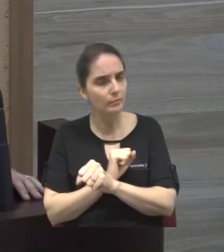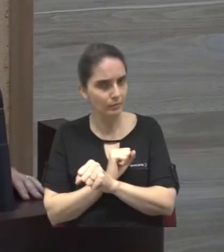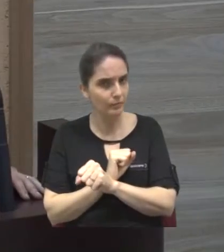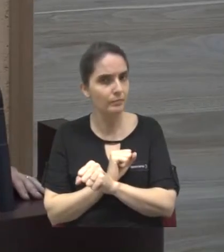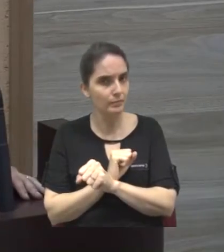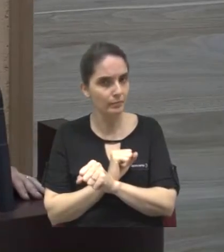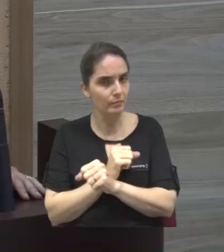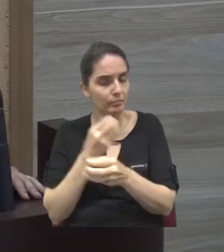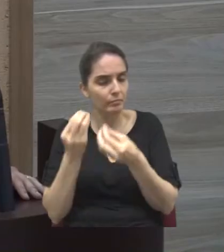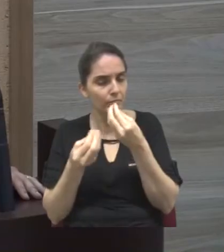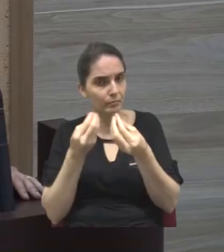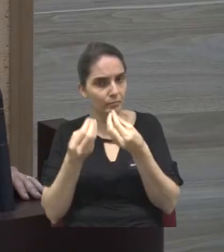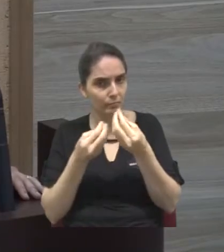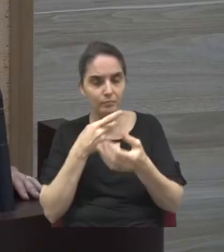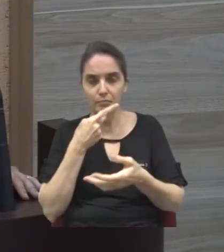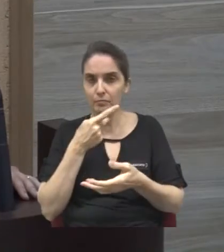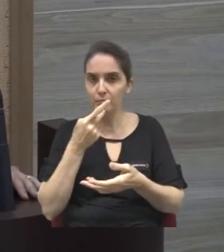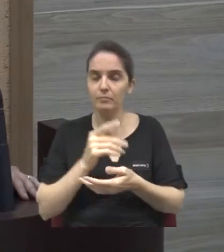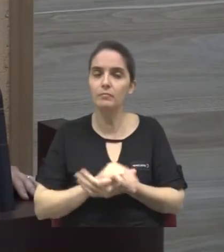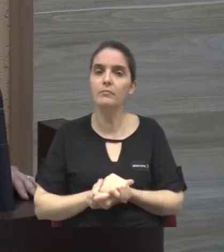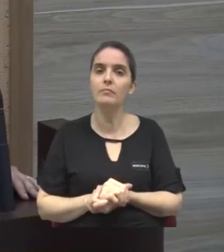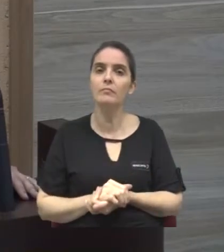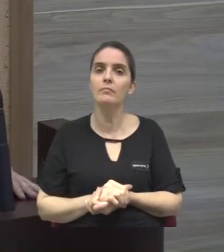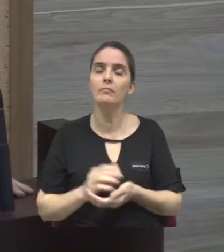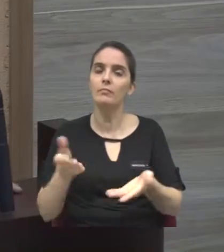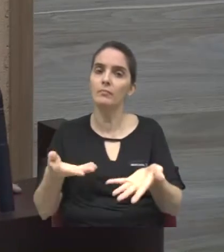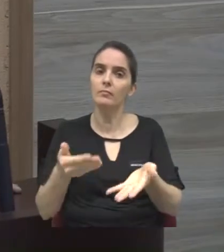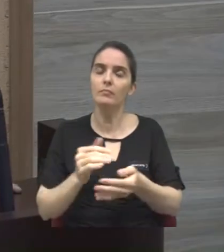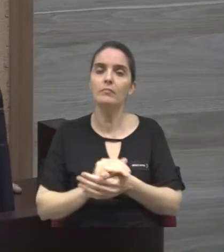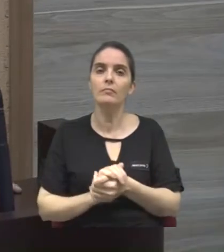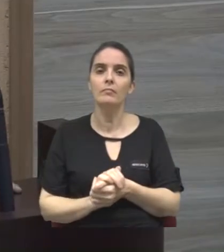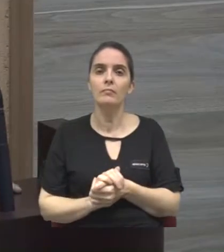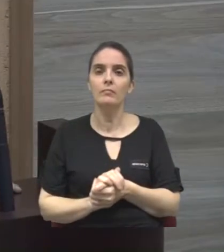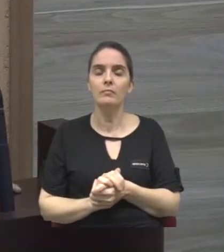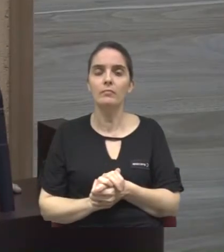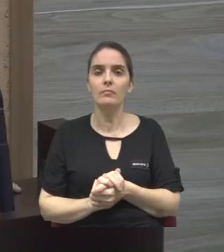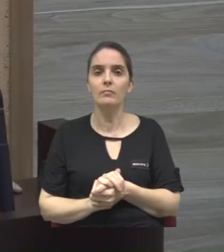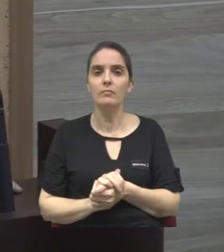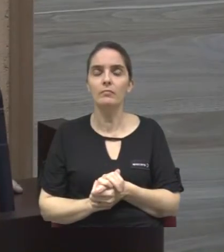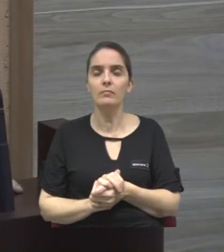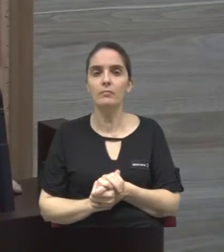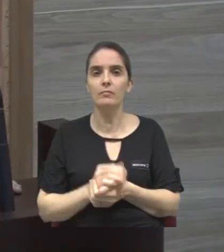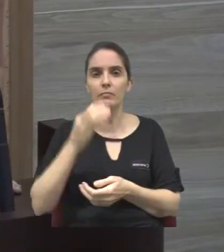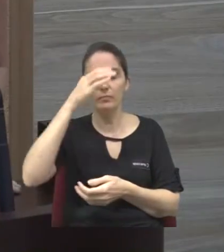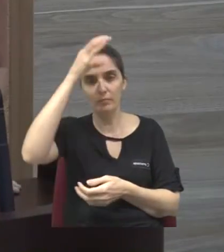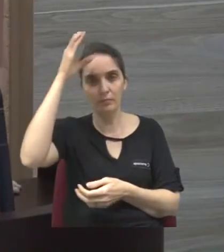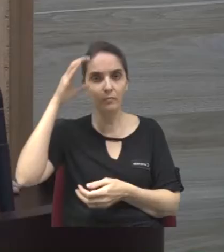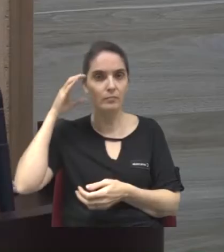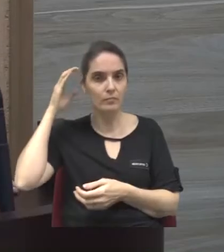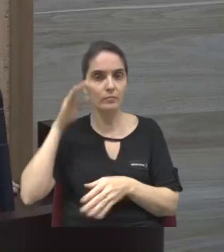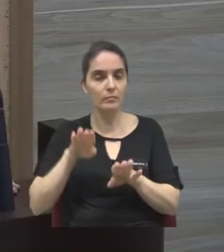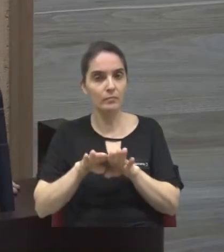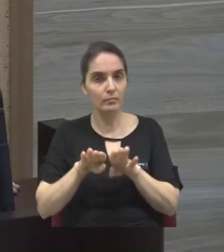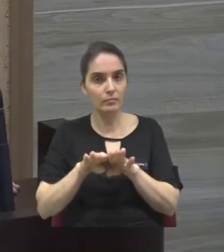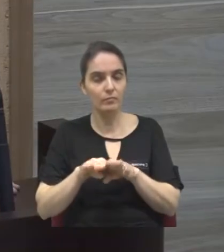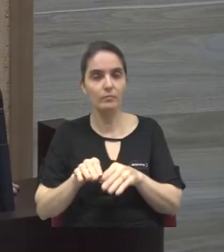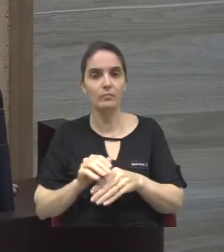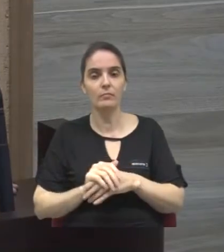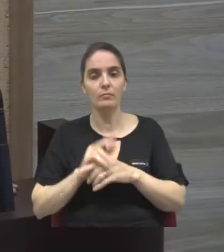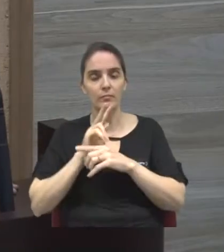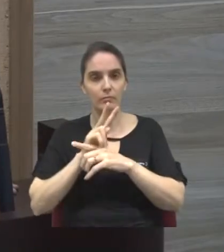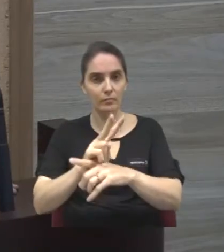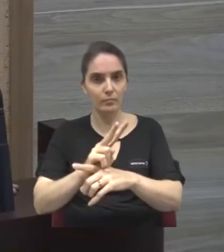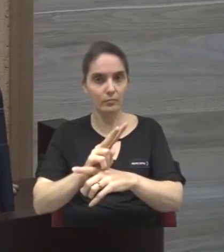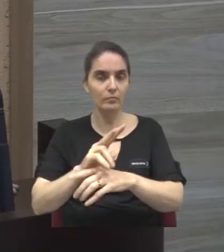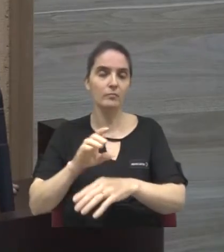a palavra, coloco aqui minha solidariedade aos meus colegas, vereadora Constância e vereador